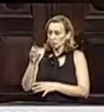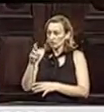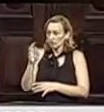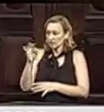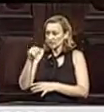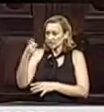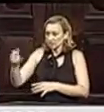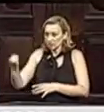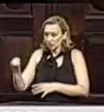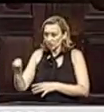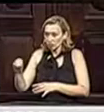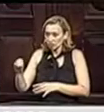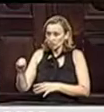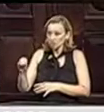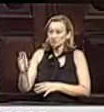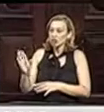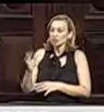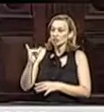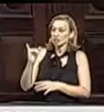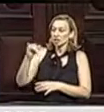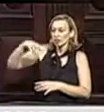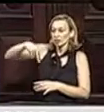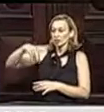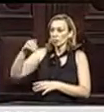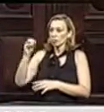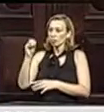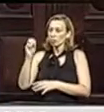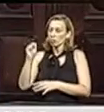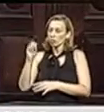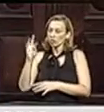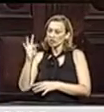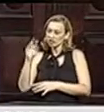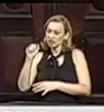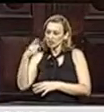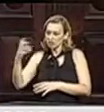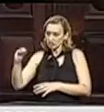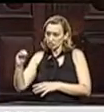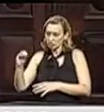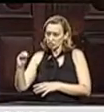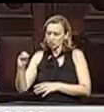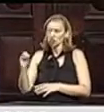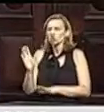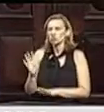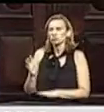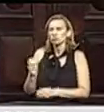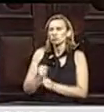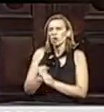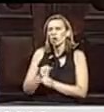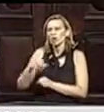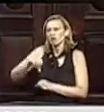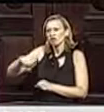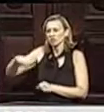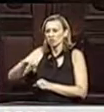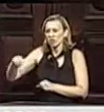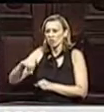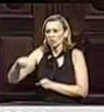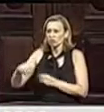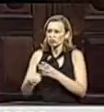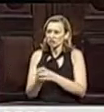aduaneiro para a exploração da área de petróleo. Lá em 99, quando foi criado o